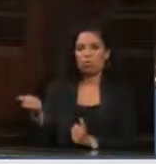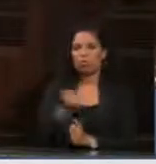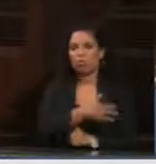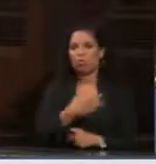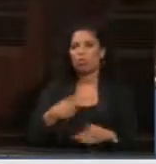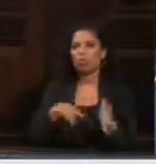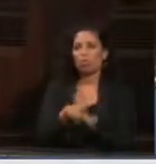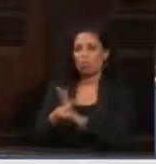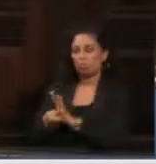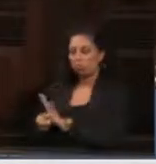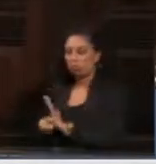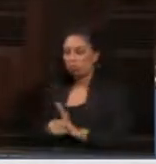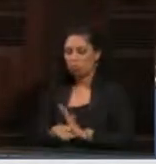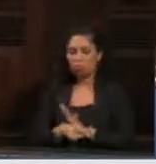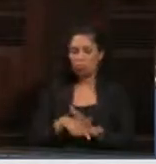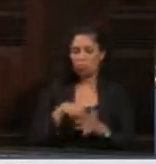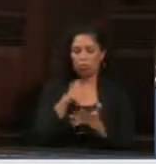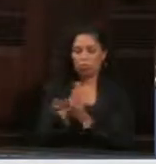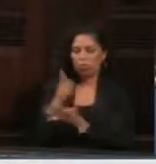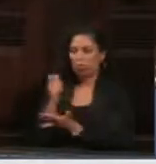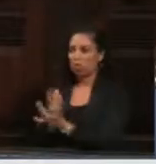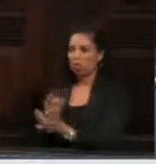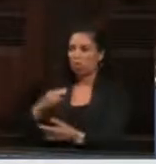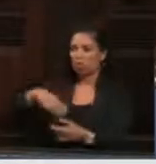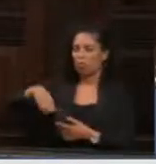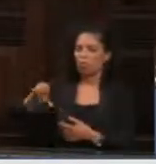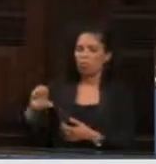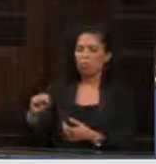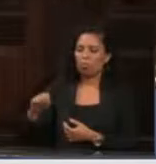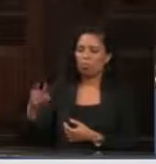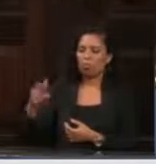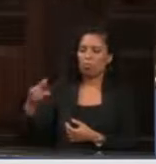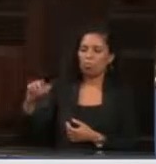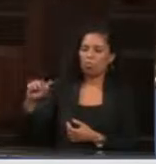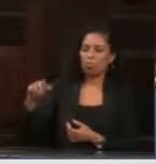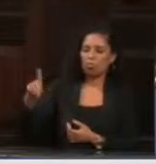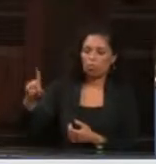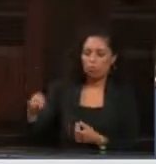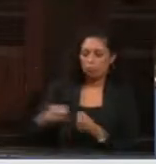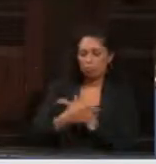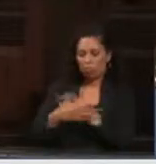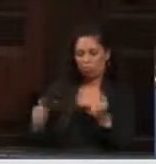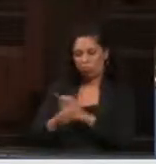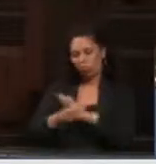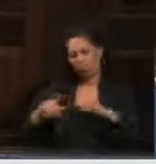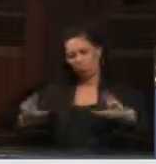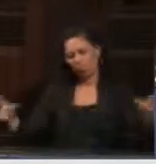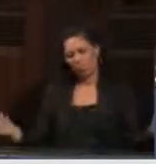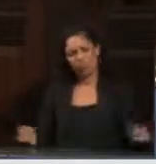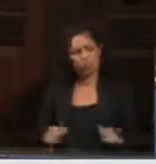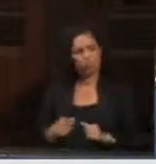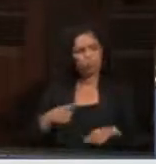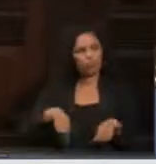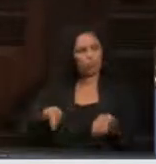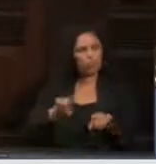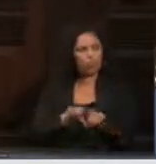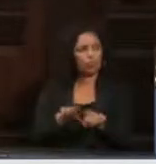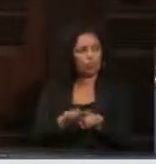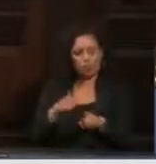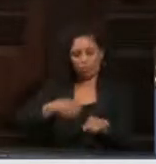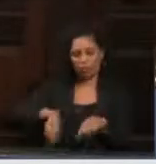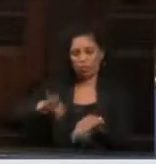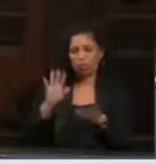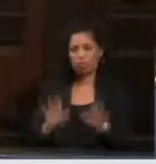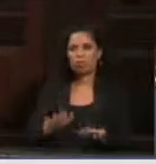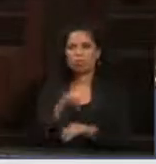pesquisa pagar bolsa de iniciação científica de mestrado e doutorado enfim além disso nós estamos do rio de janeiro